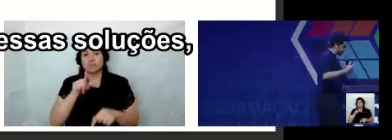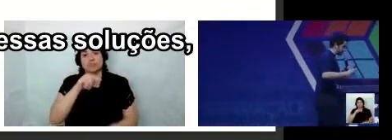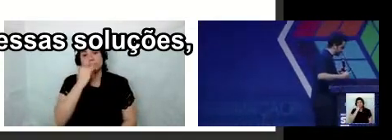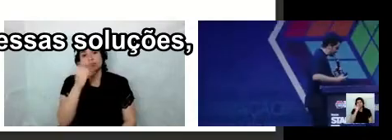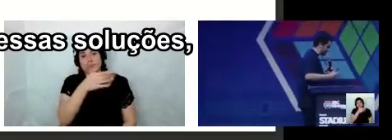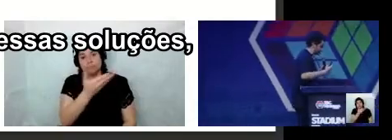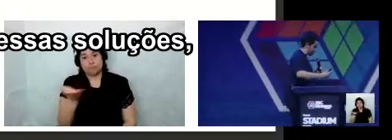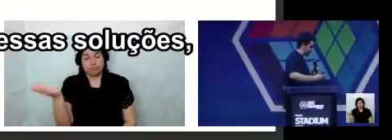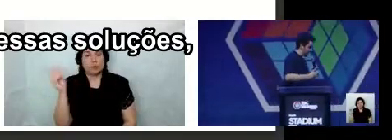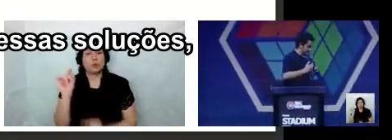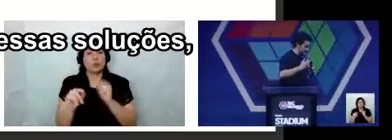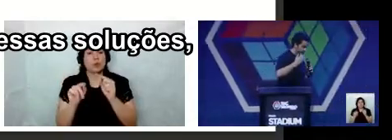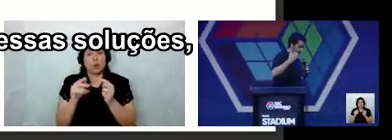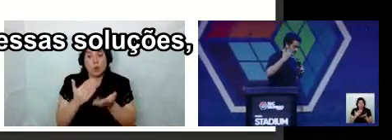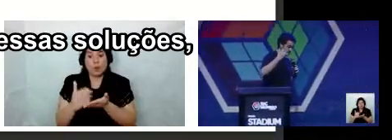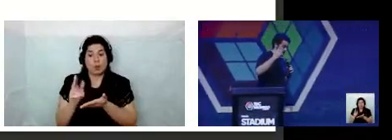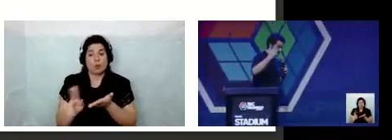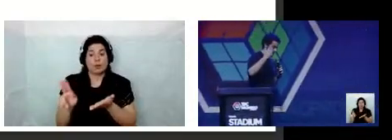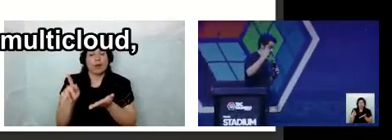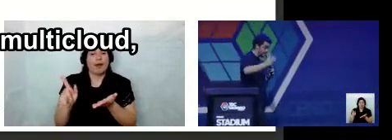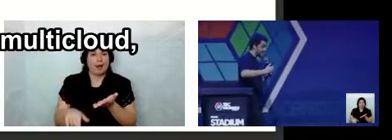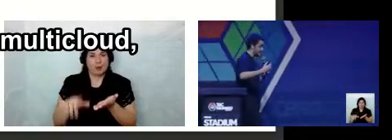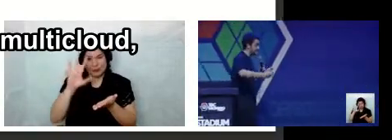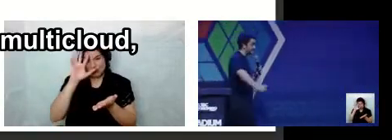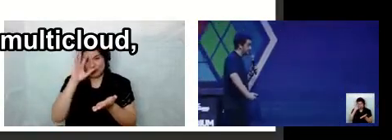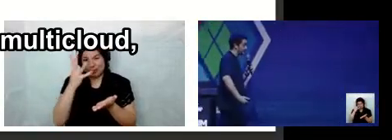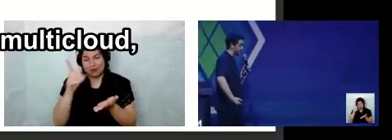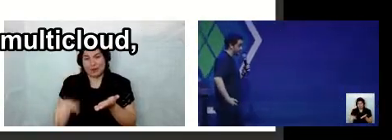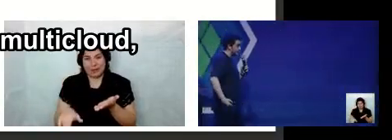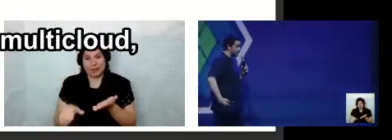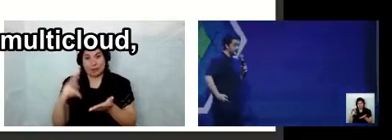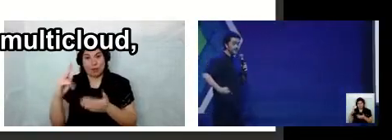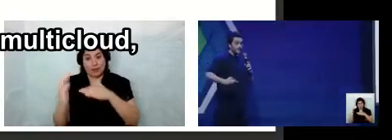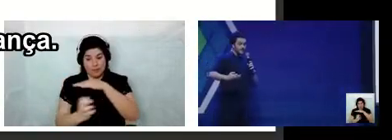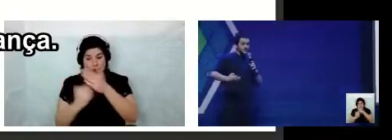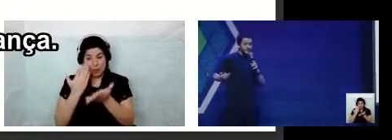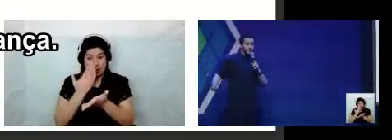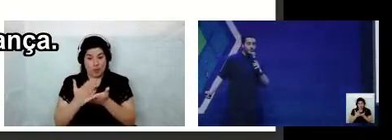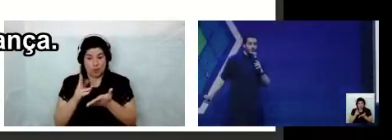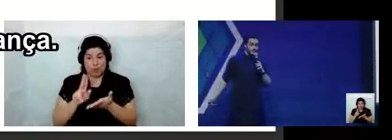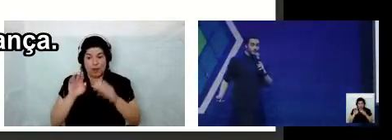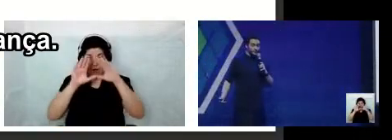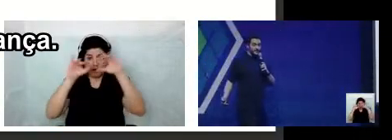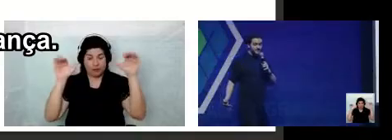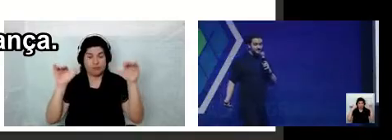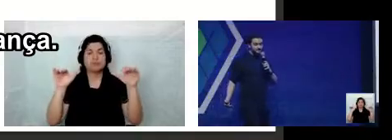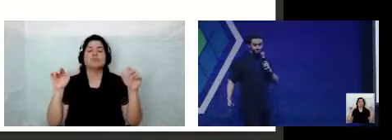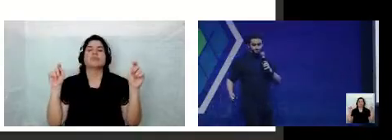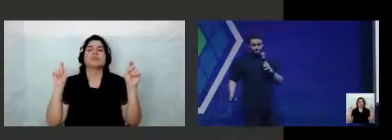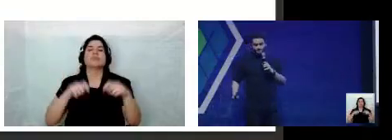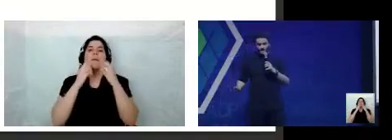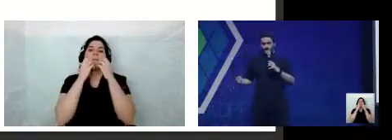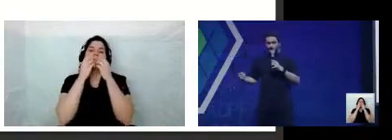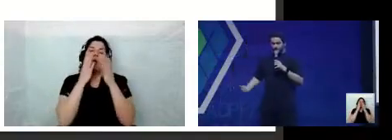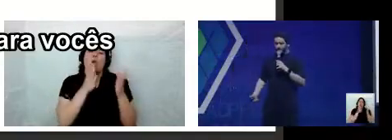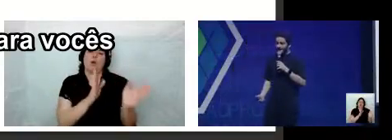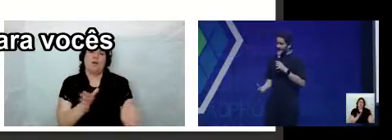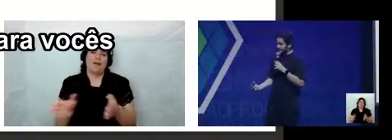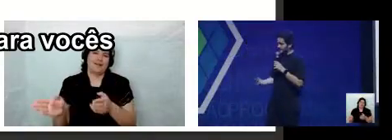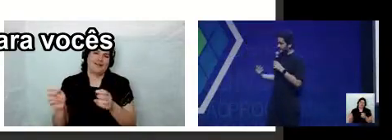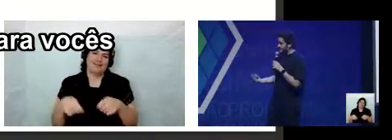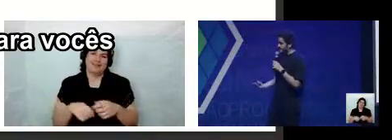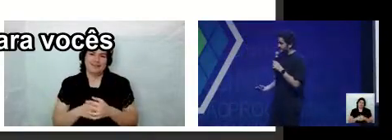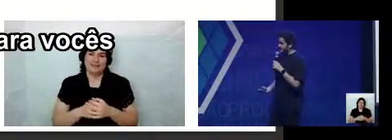do momento que você utiliza essas soluções, a sua empresa passa a se tornar multi-cloud, você tem uma boa governança. E